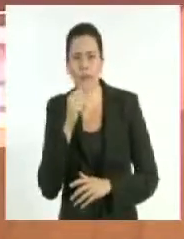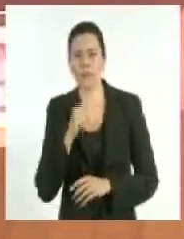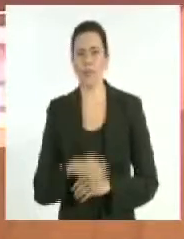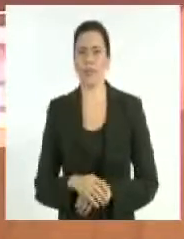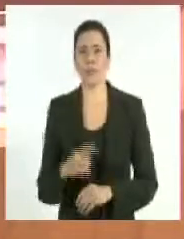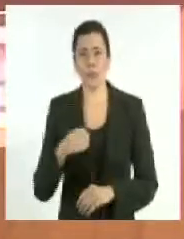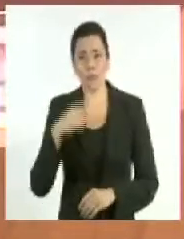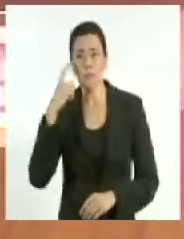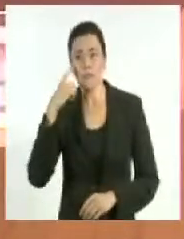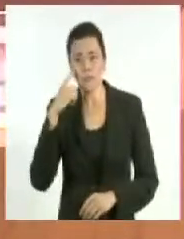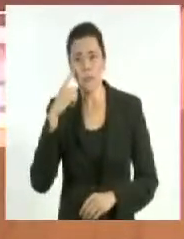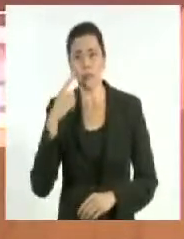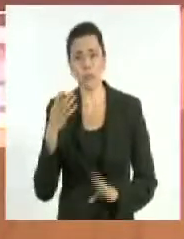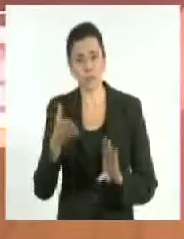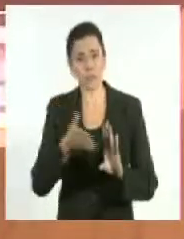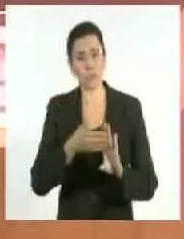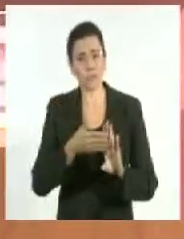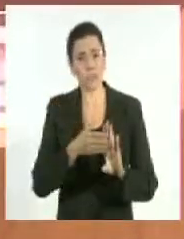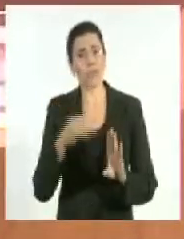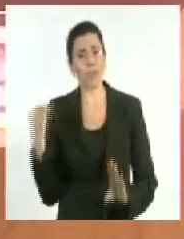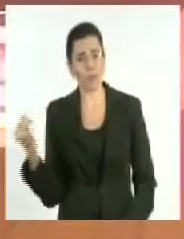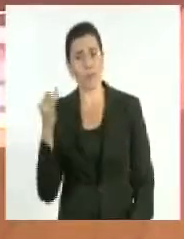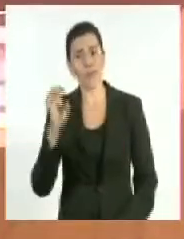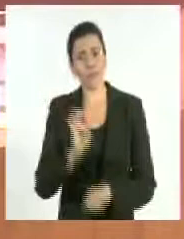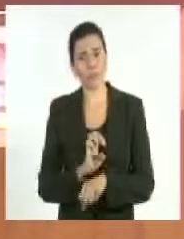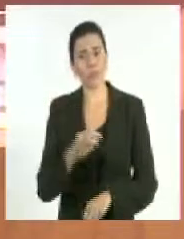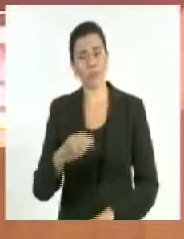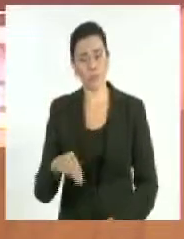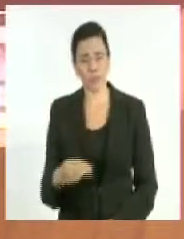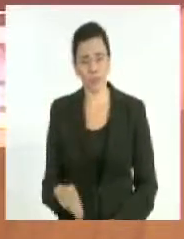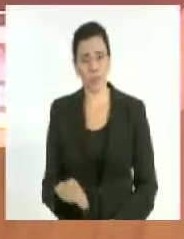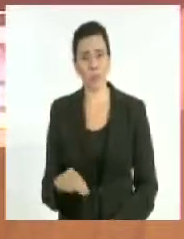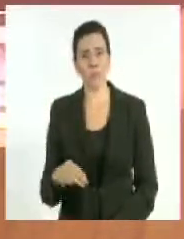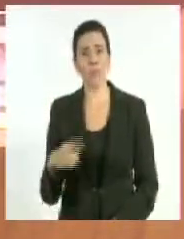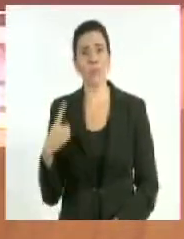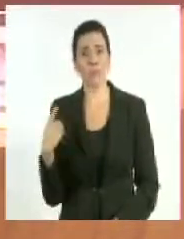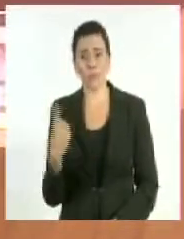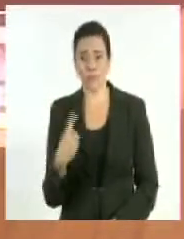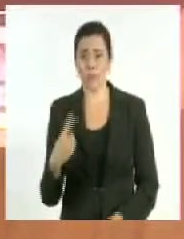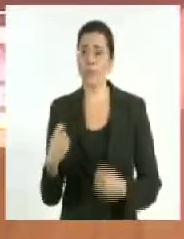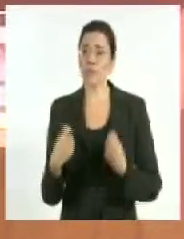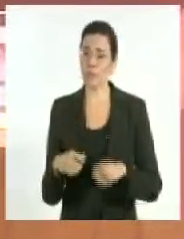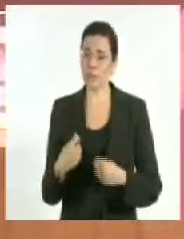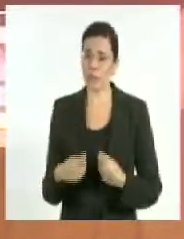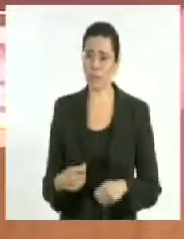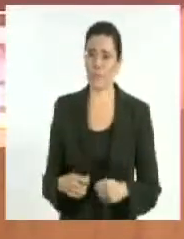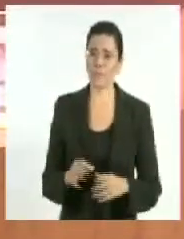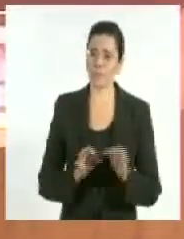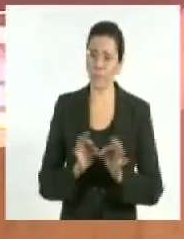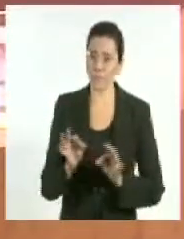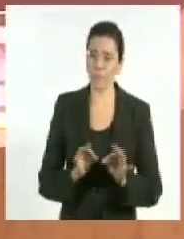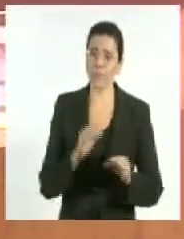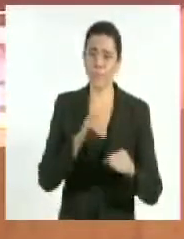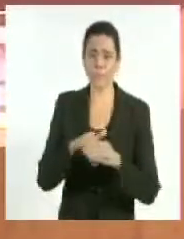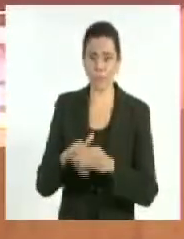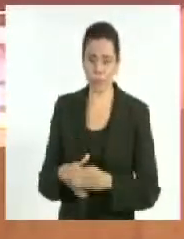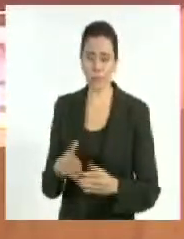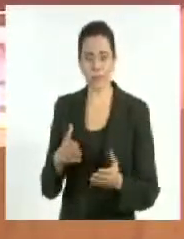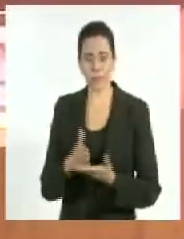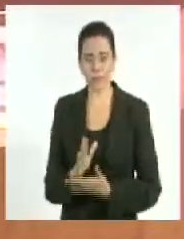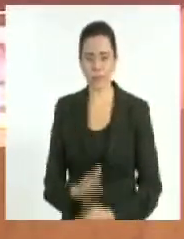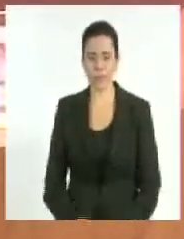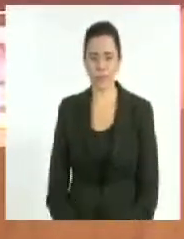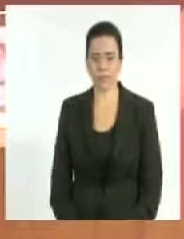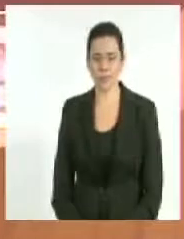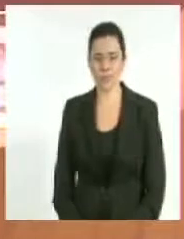do Maranhão e que nós não podemos abrir mão dessa receita. Quando Vossa Excelência, mais uma parte, deputado, quando Vossa Excelência deu entrada